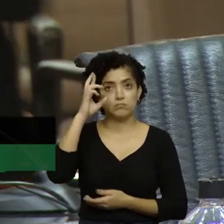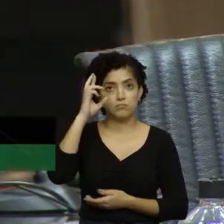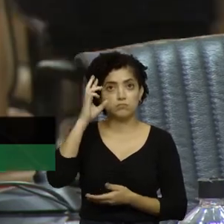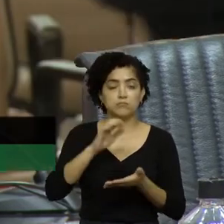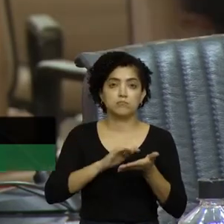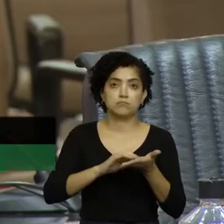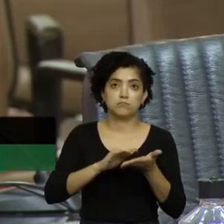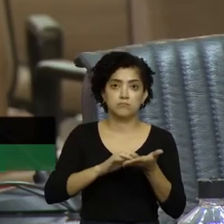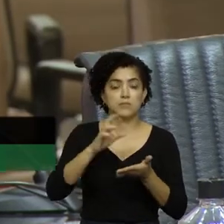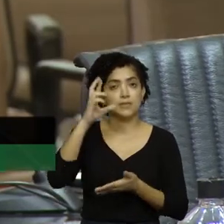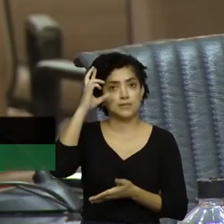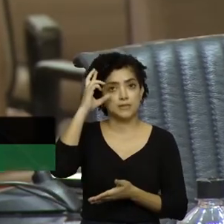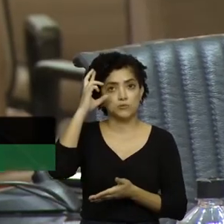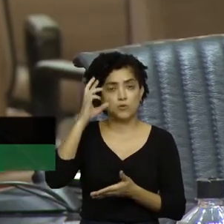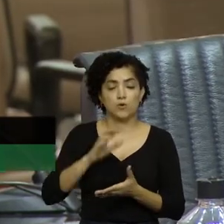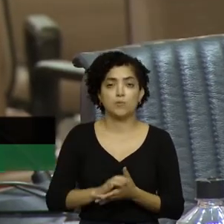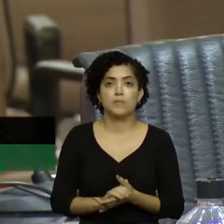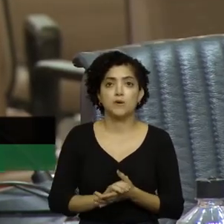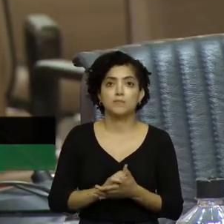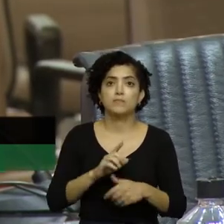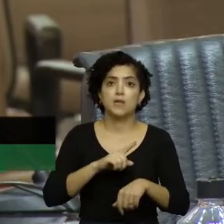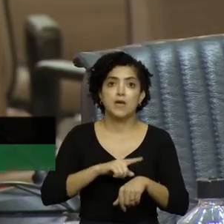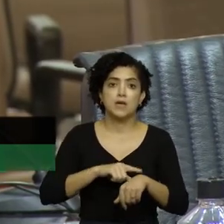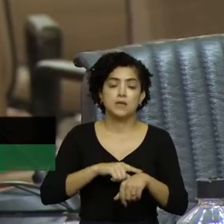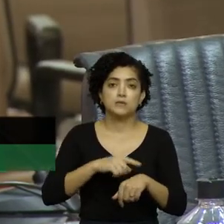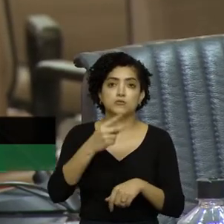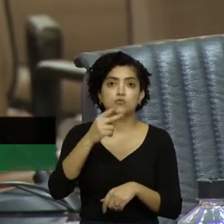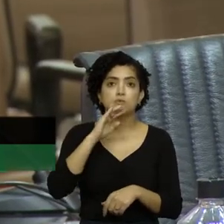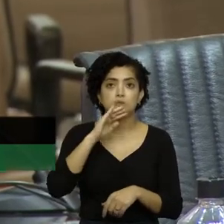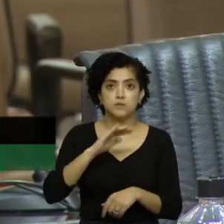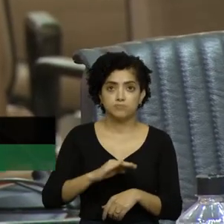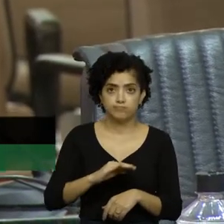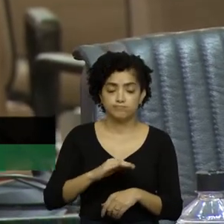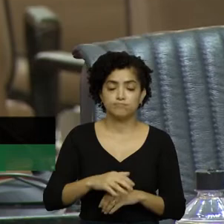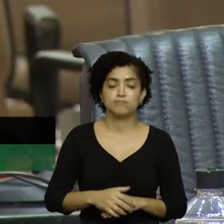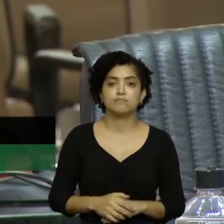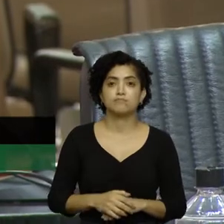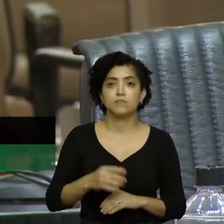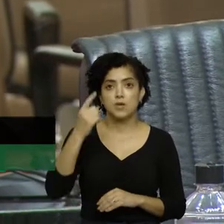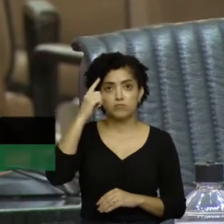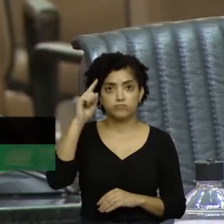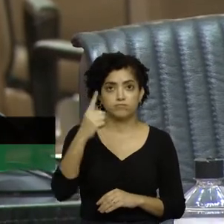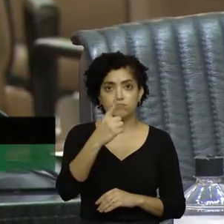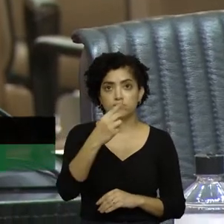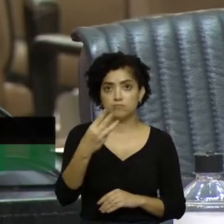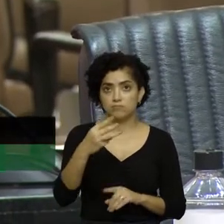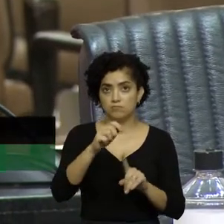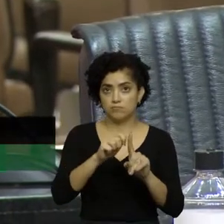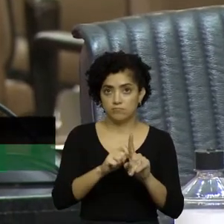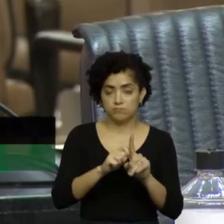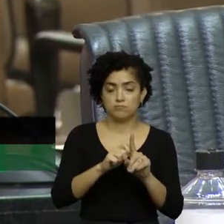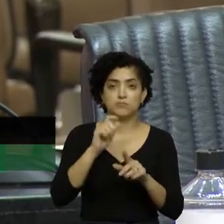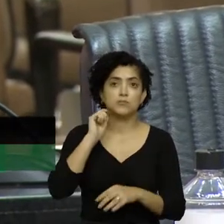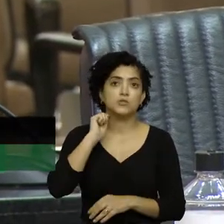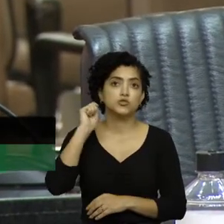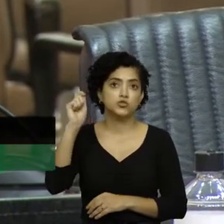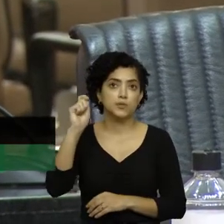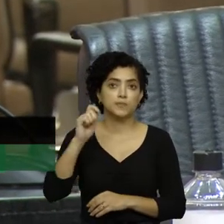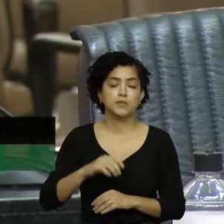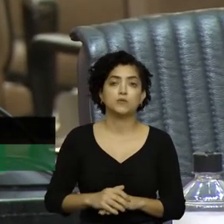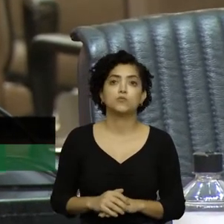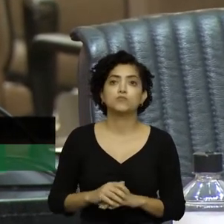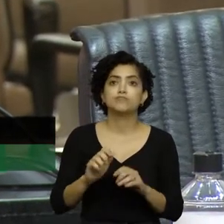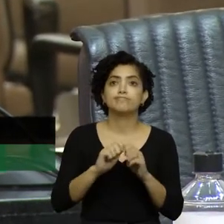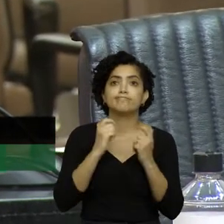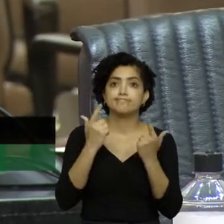Ricardo Alba. Às 14 horas do dia 13 de abril do ano 2022, na cidade de Florianópolis, capital do Estado de Santa Catarina, reuniu-se a Assembleia Legislativa